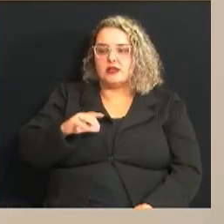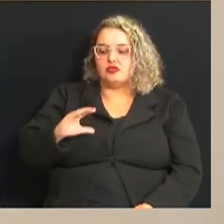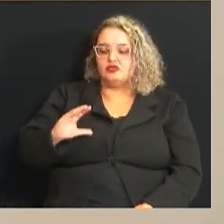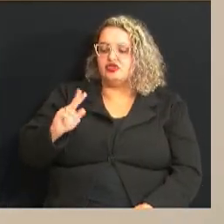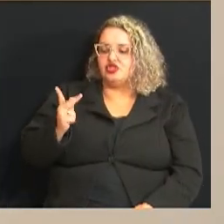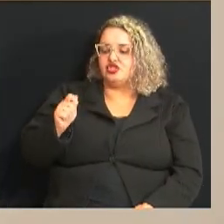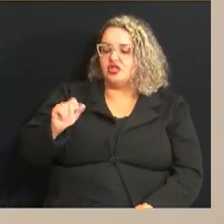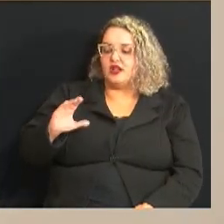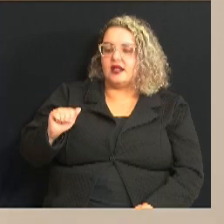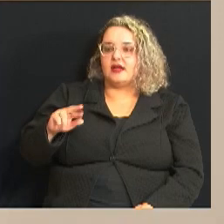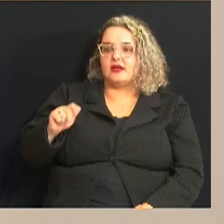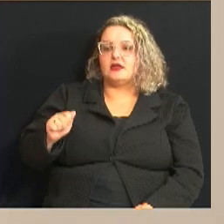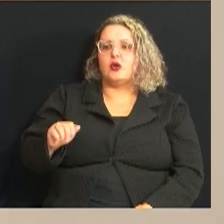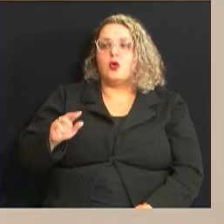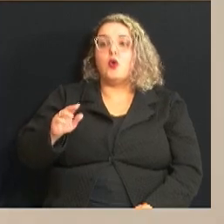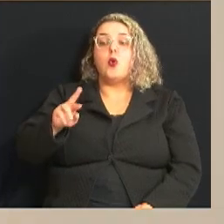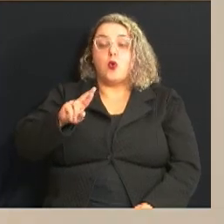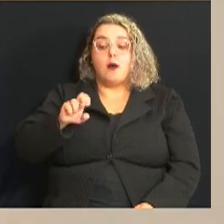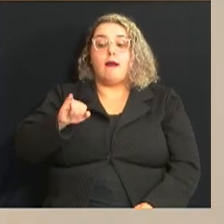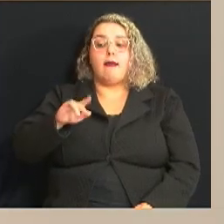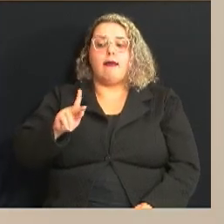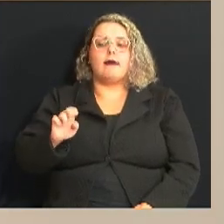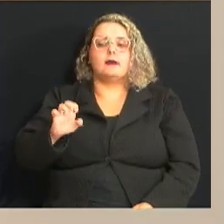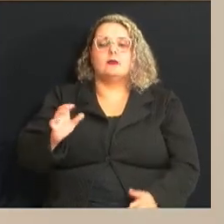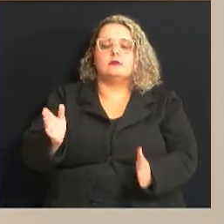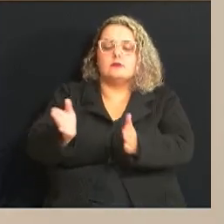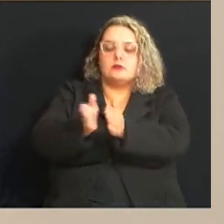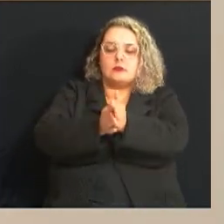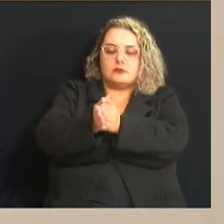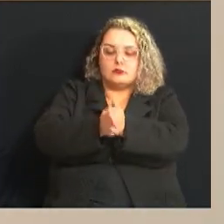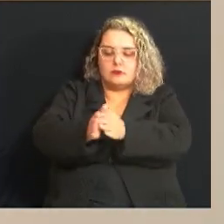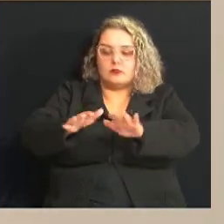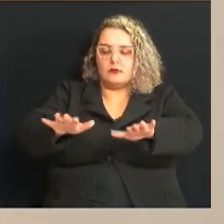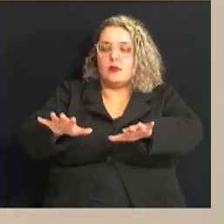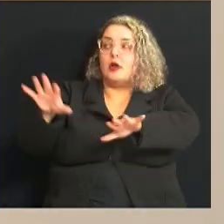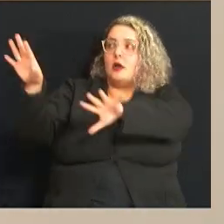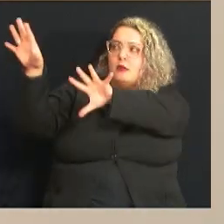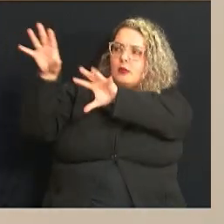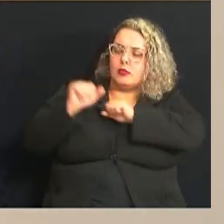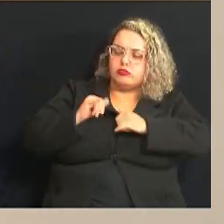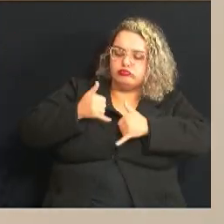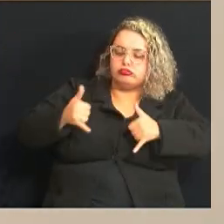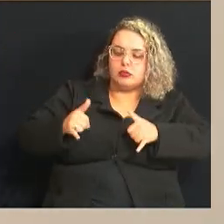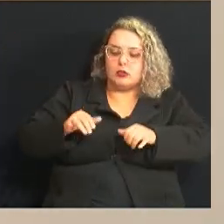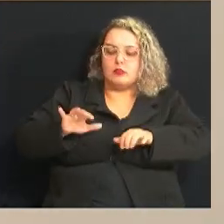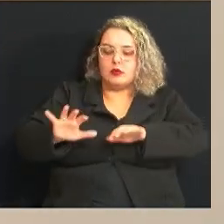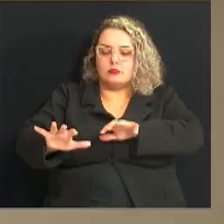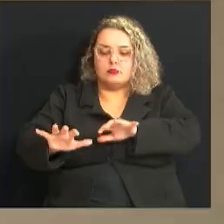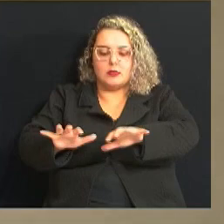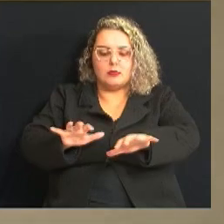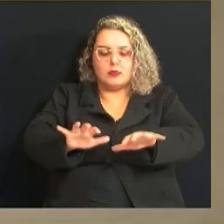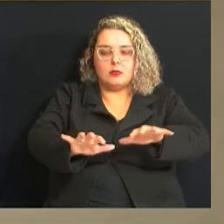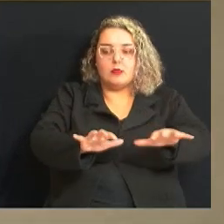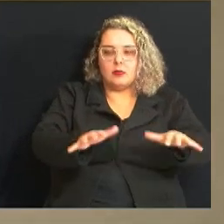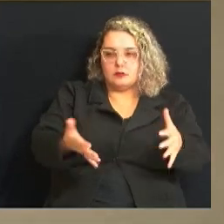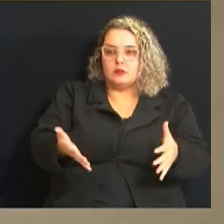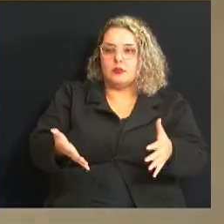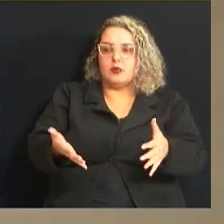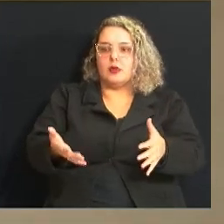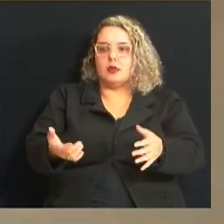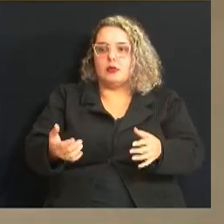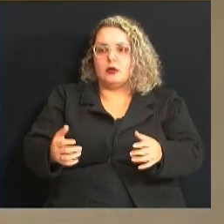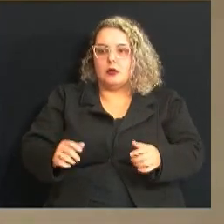é exatamente isso, a gente pega essa energia e vai aplicando nos chakras desses animais. Aí a gente acontece um